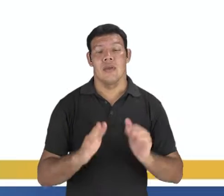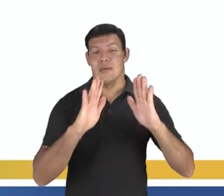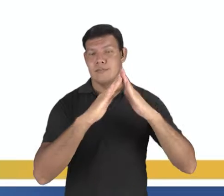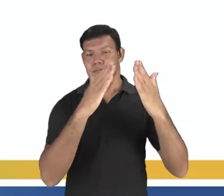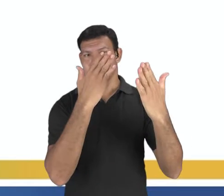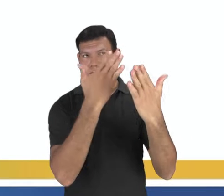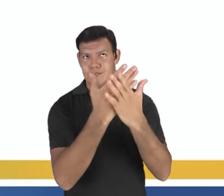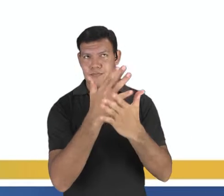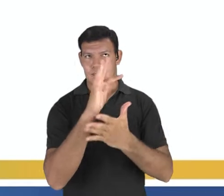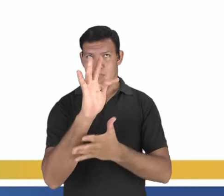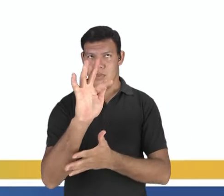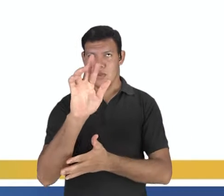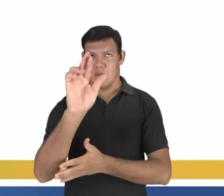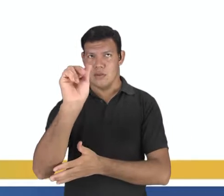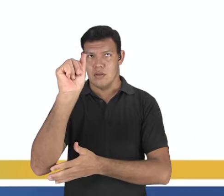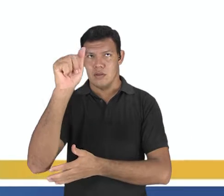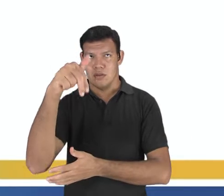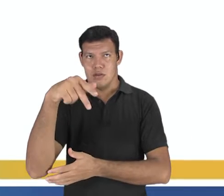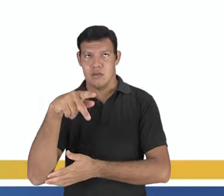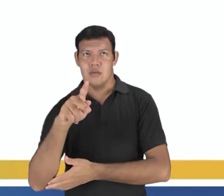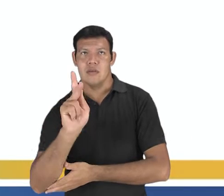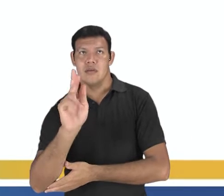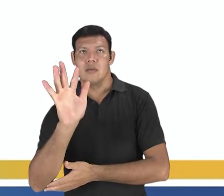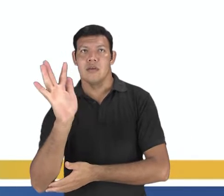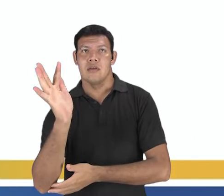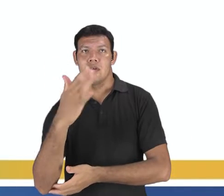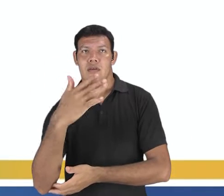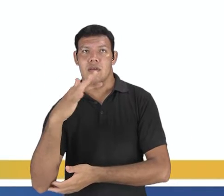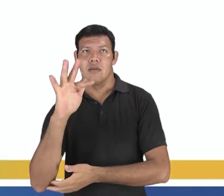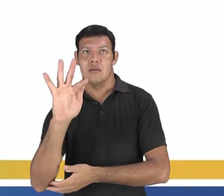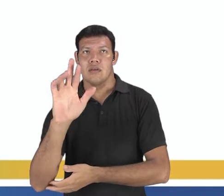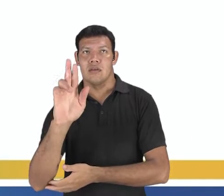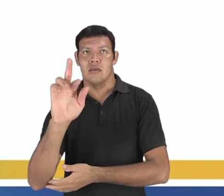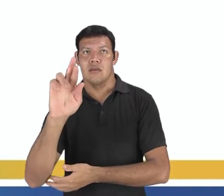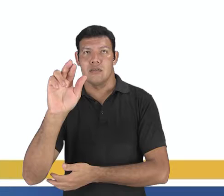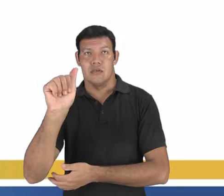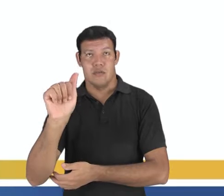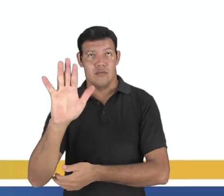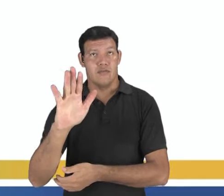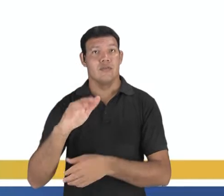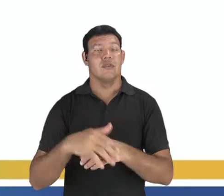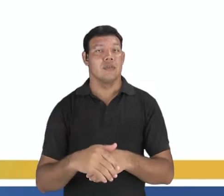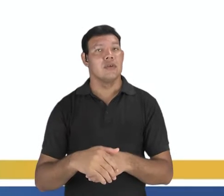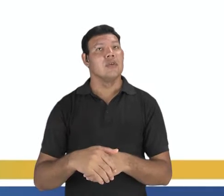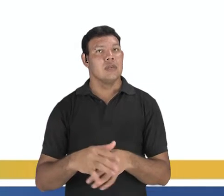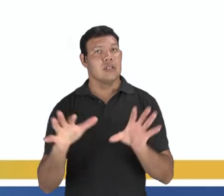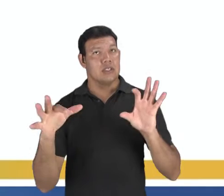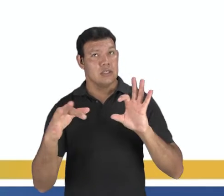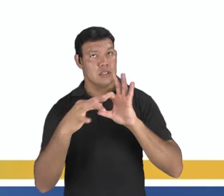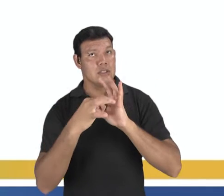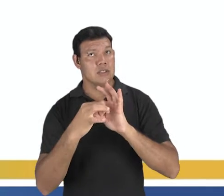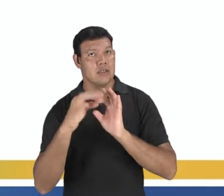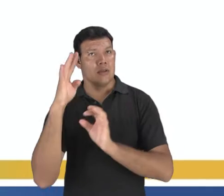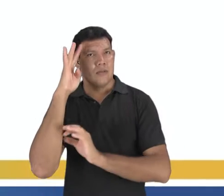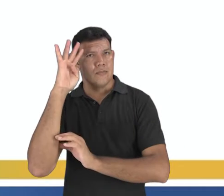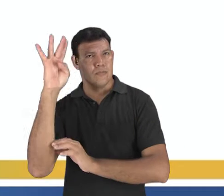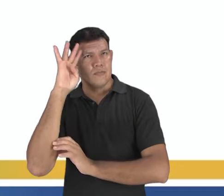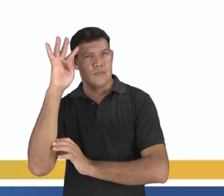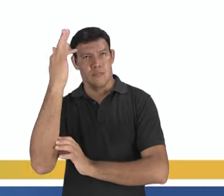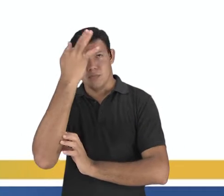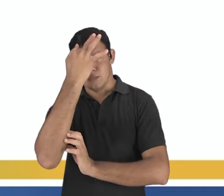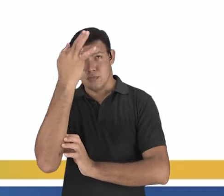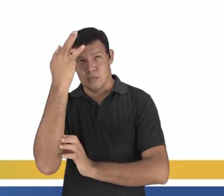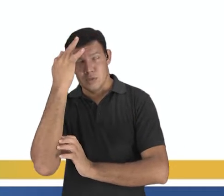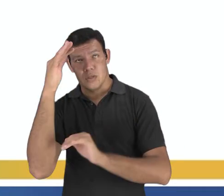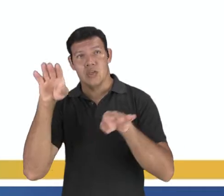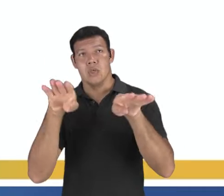Frankfurt foi uma escola de pensamento filosófico e sociológico, filiada ao Instituto de Pesquisa Social,